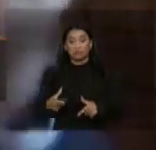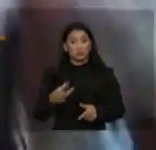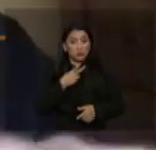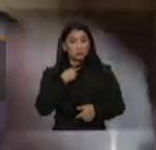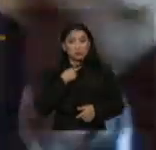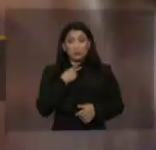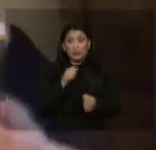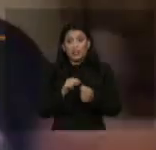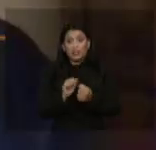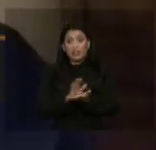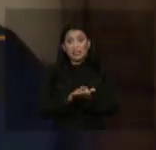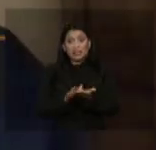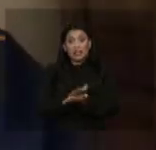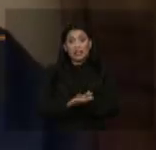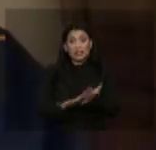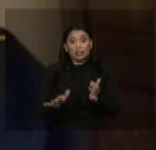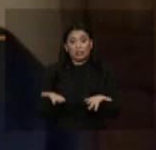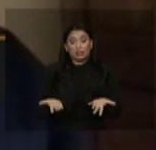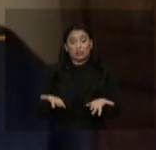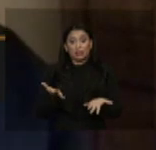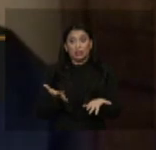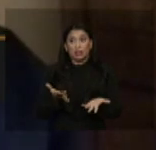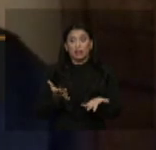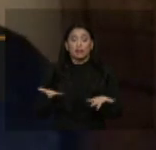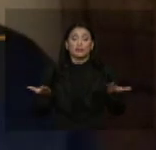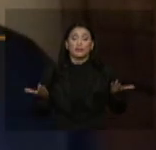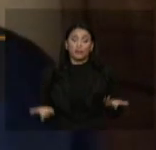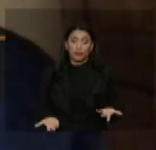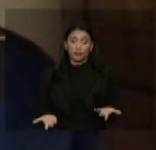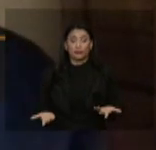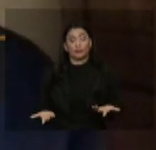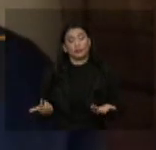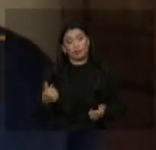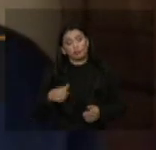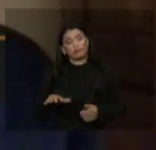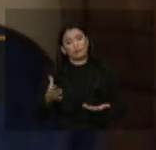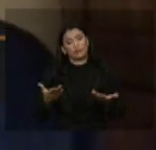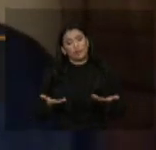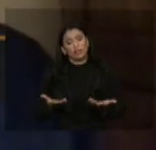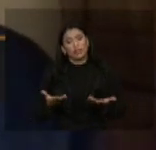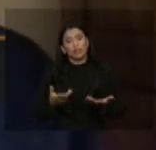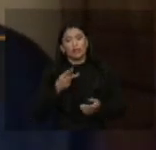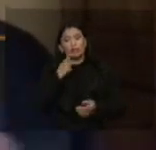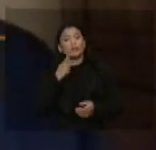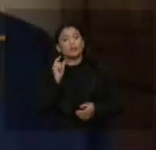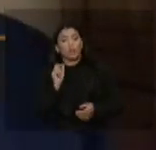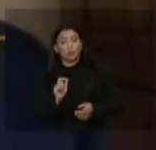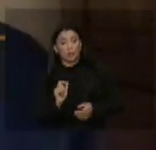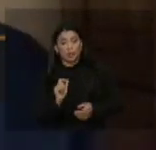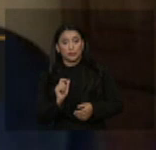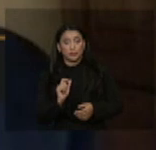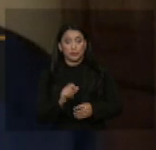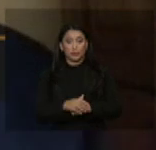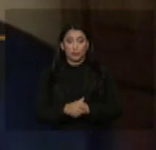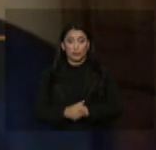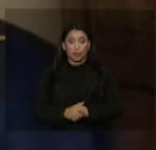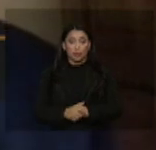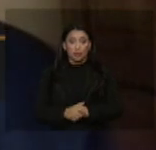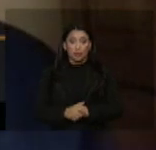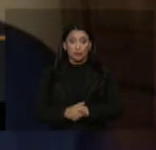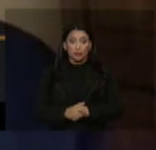enfrentar essa ameaça eficazmente então eu quero dizer com isso e vou encerrar minha intervenção